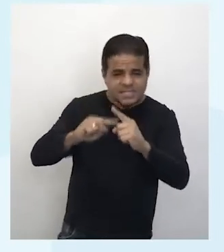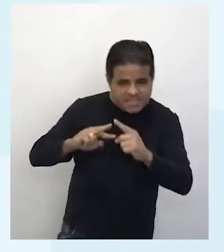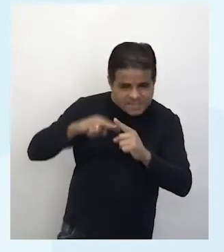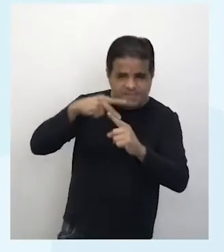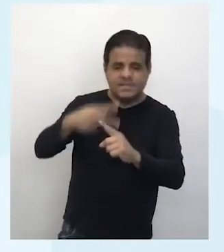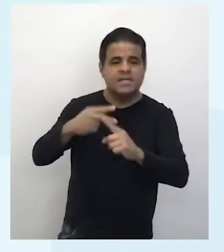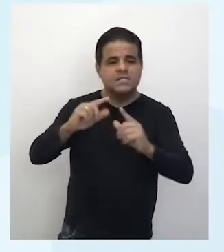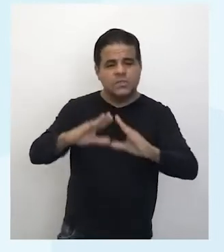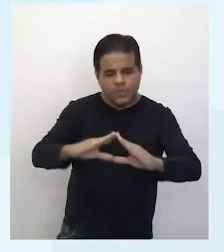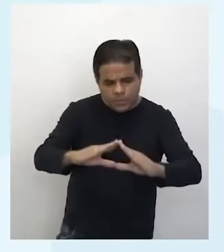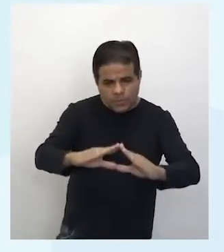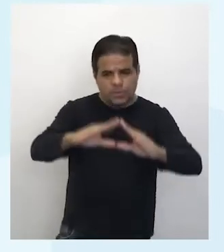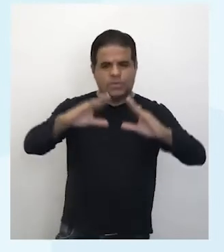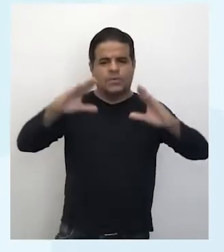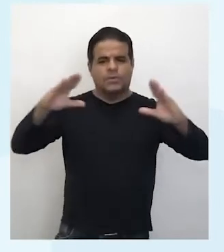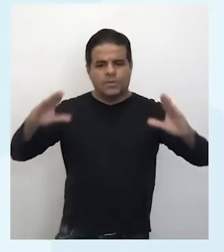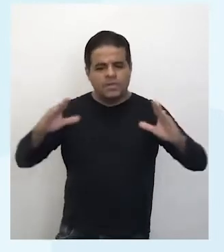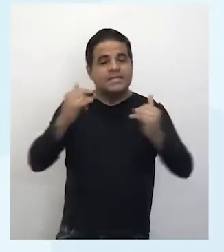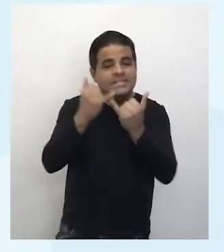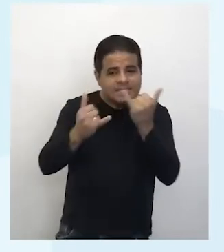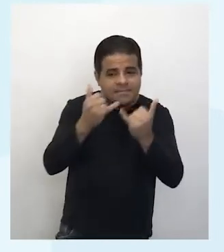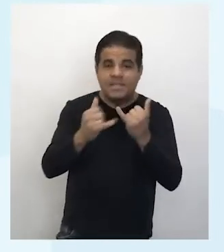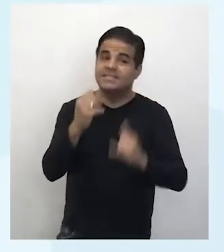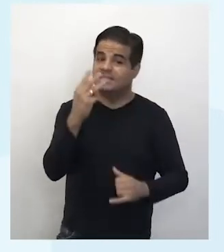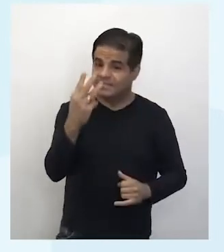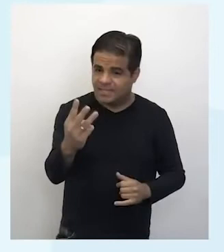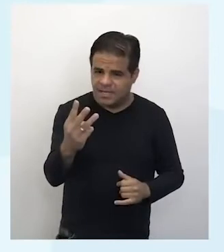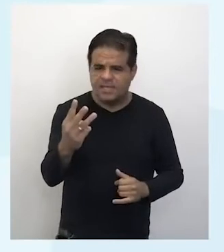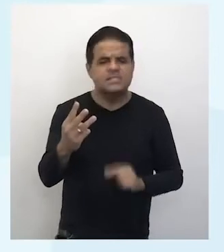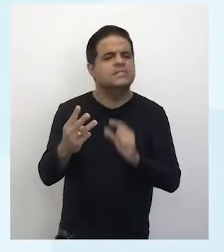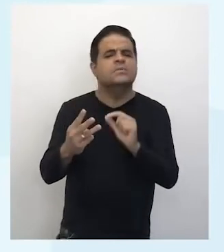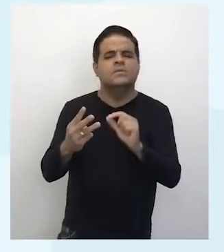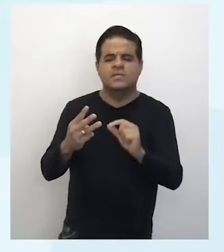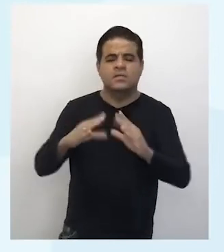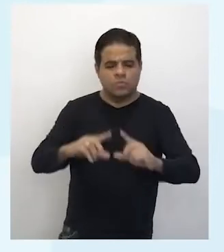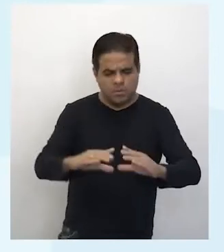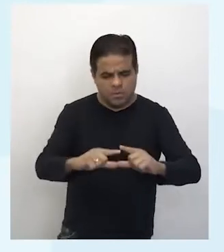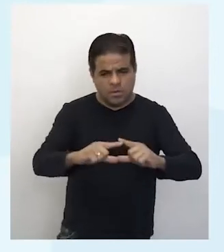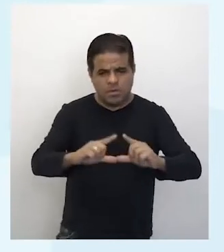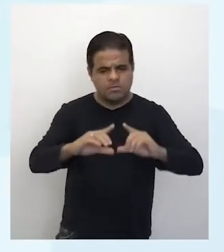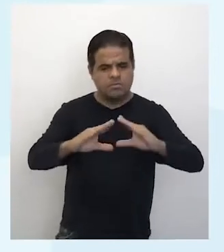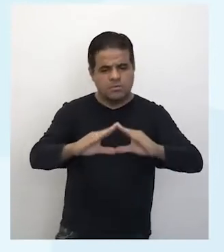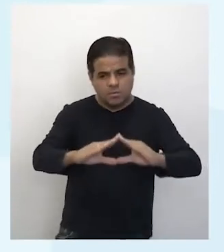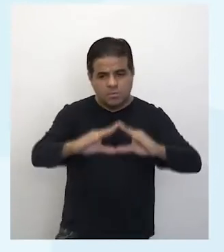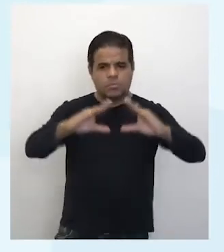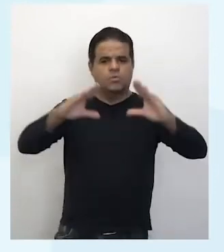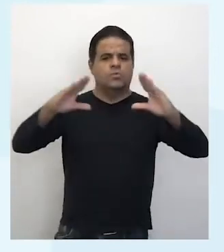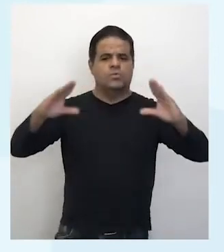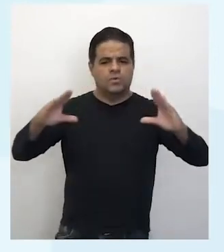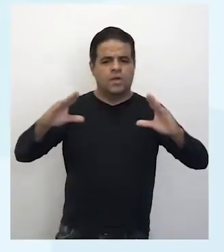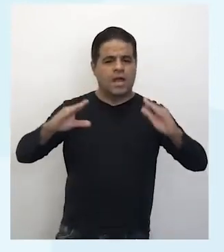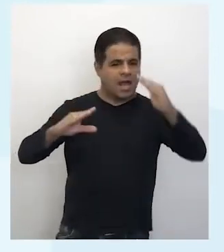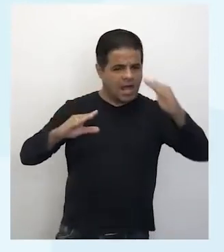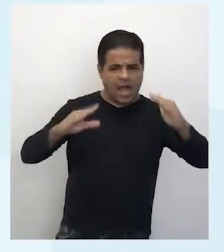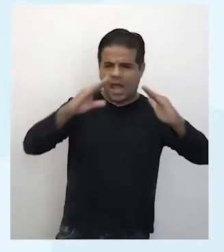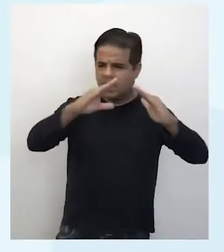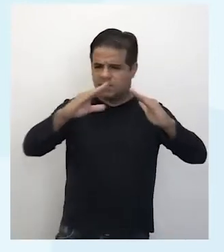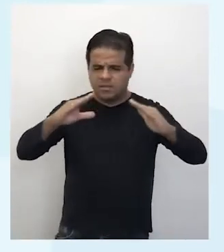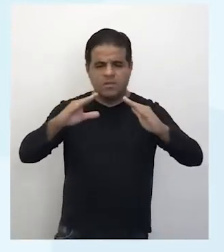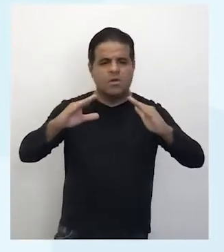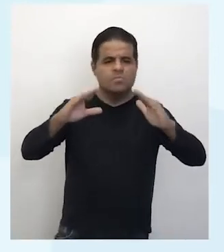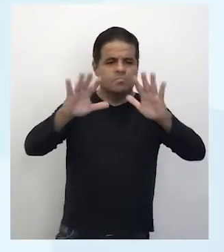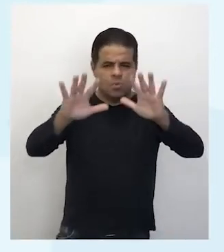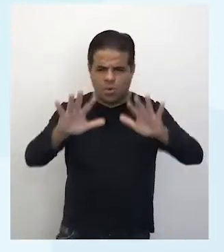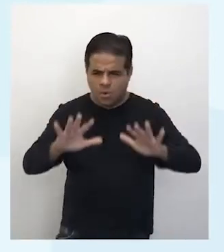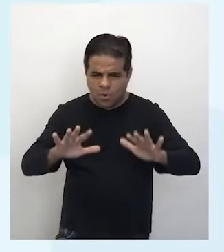tá certo eu tô indo criando uma razão de semelhança três o que que é isso eu tô aumentando três vezes cada lado então eu